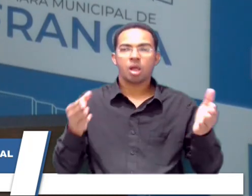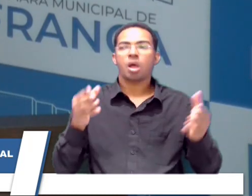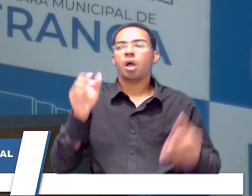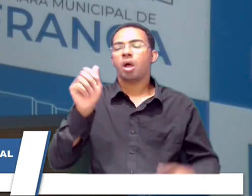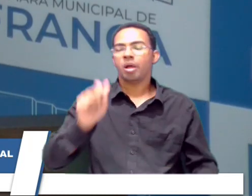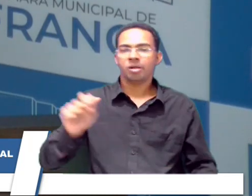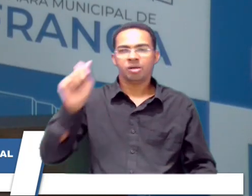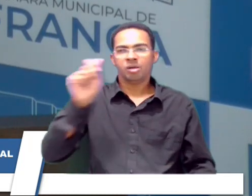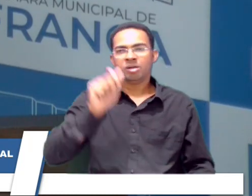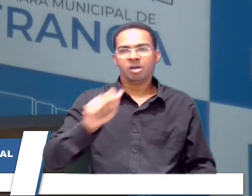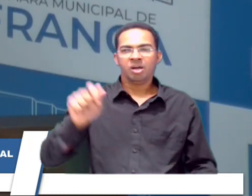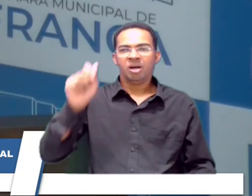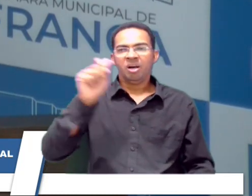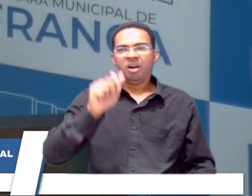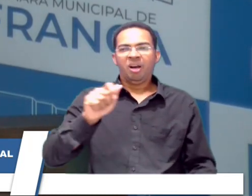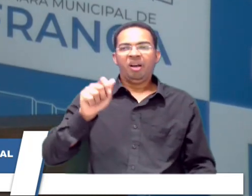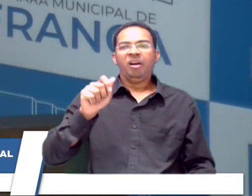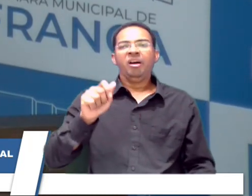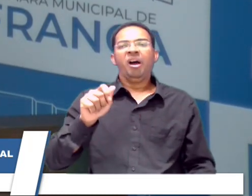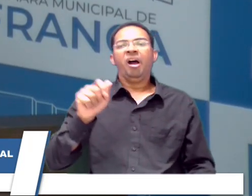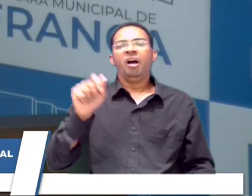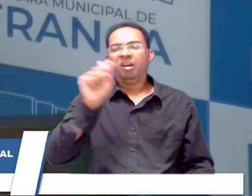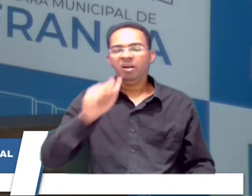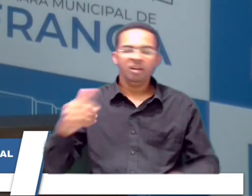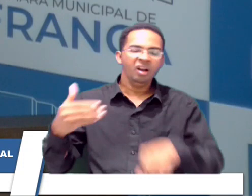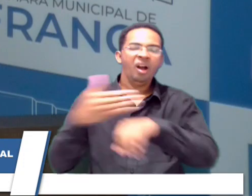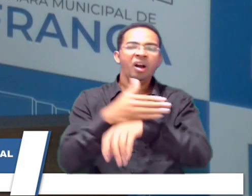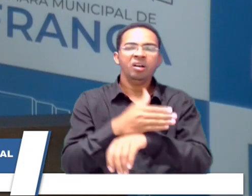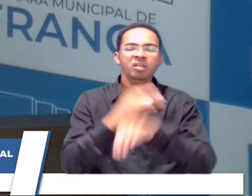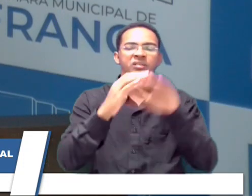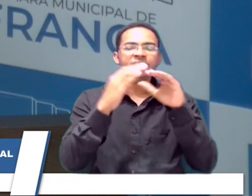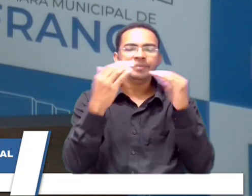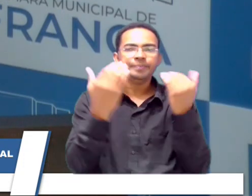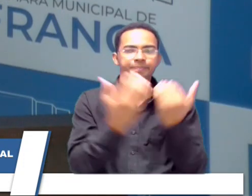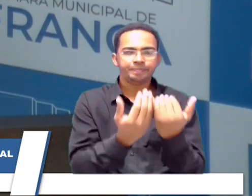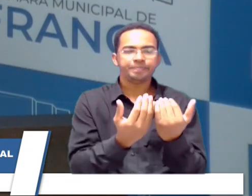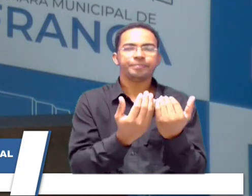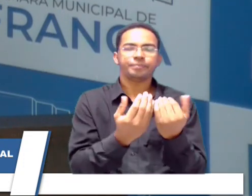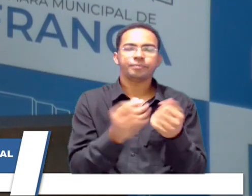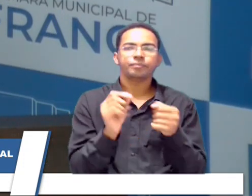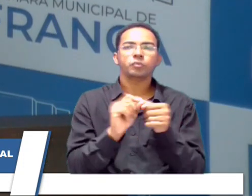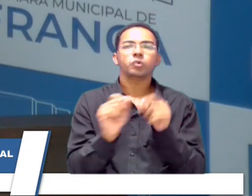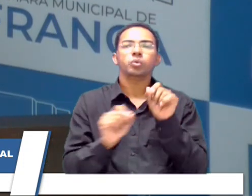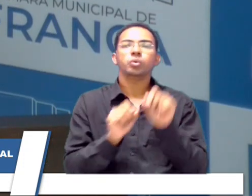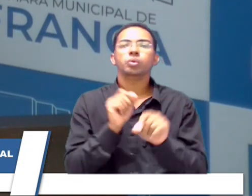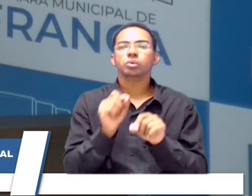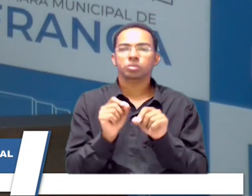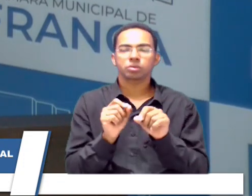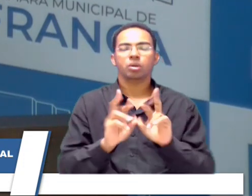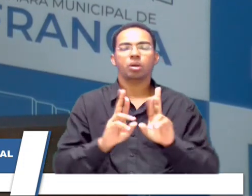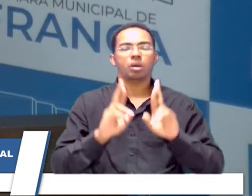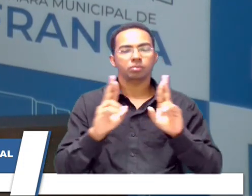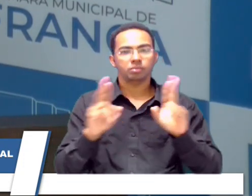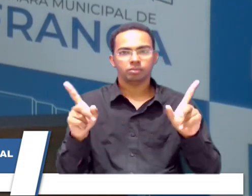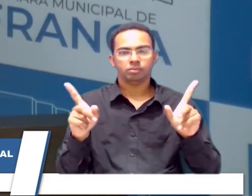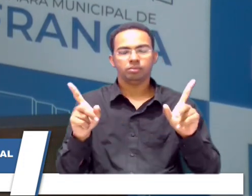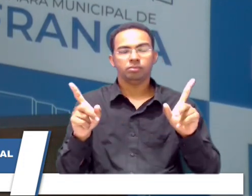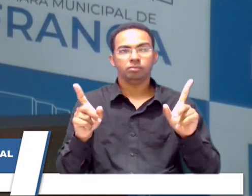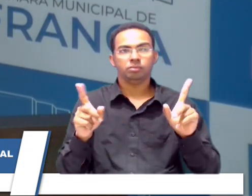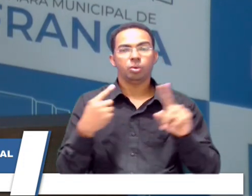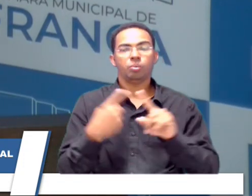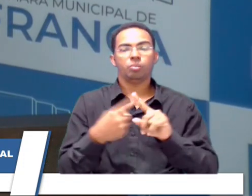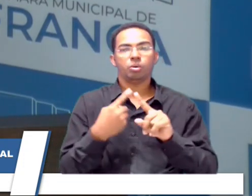associação, e aí a associação entra dentro da comunidade e faz totalmente uma diferença. O que há um